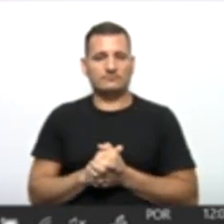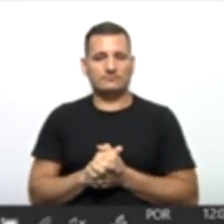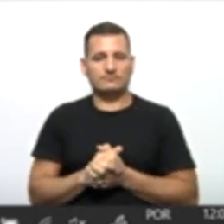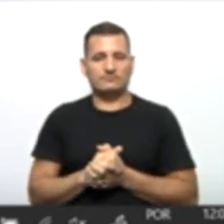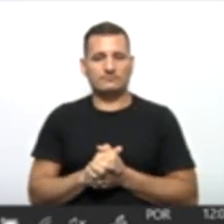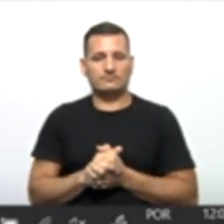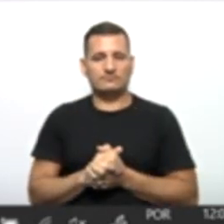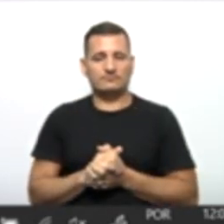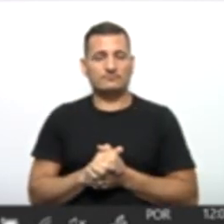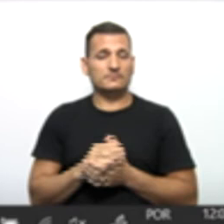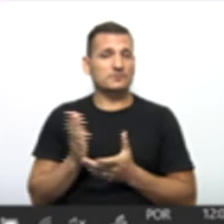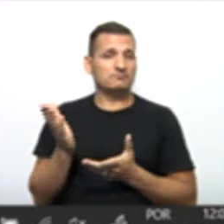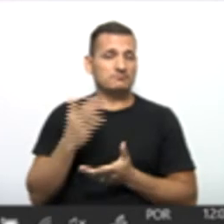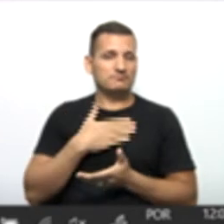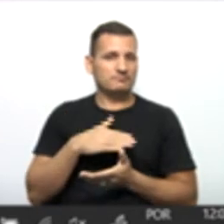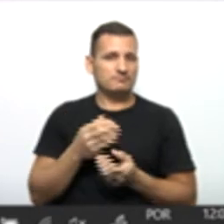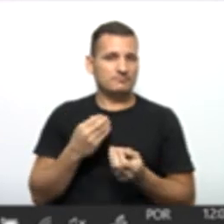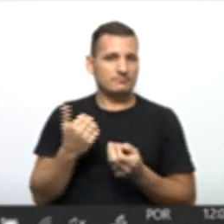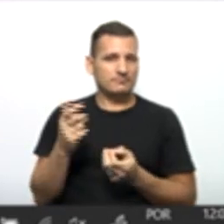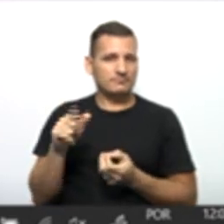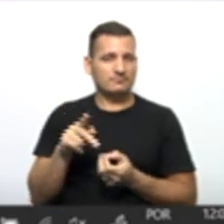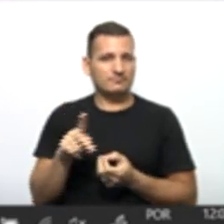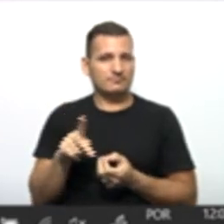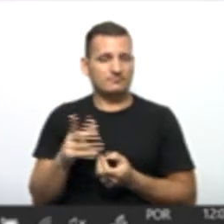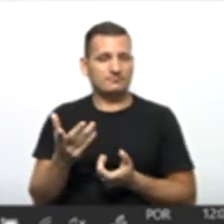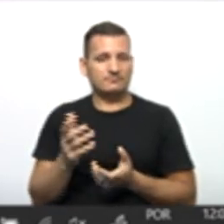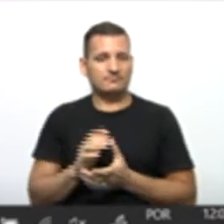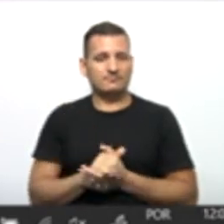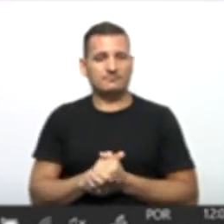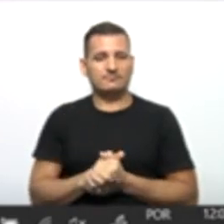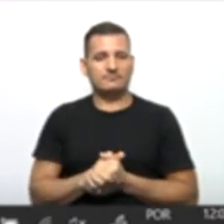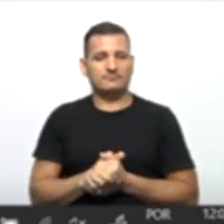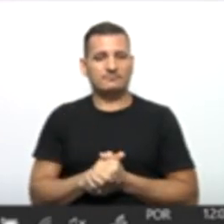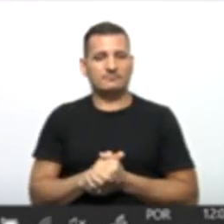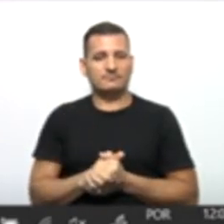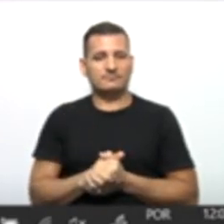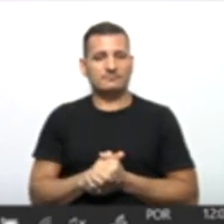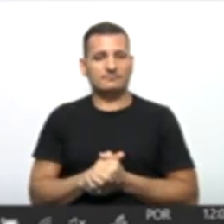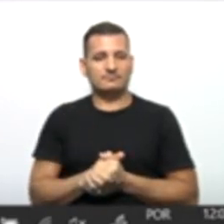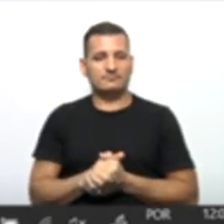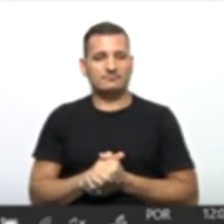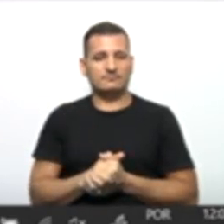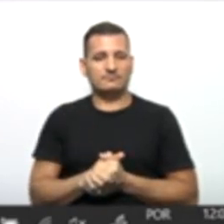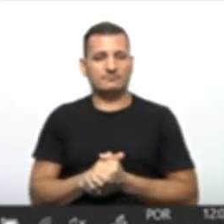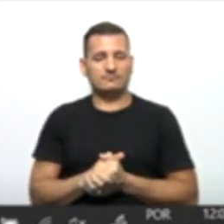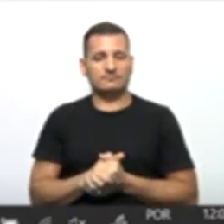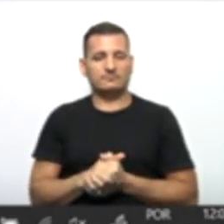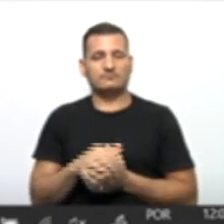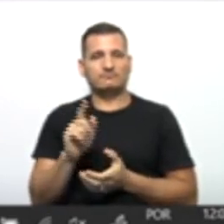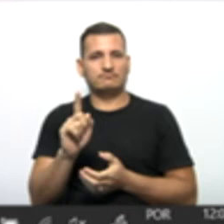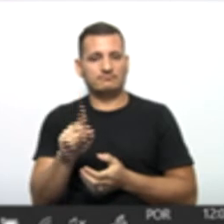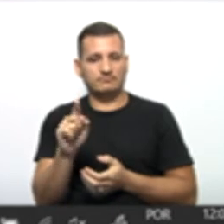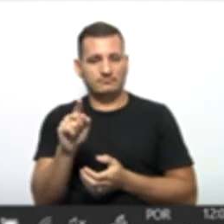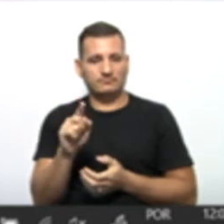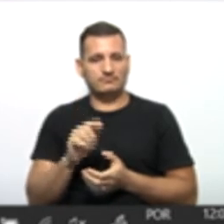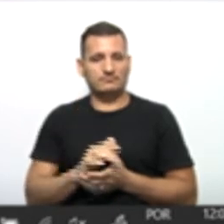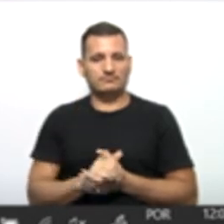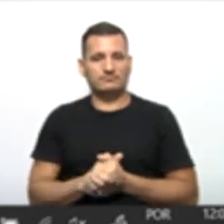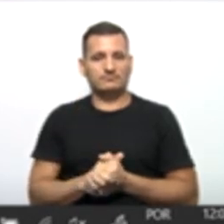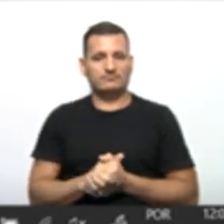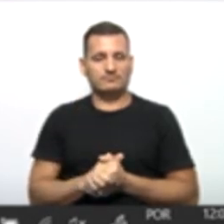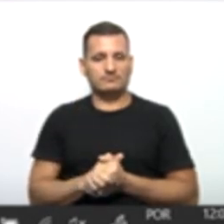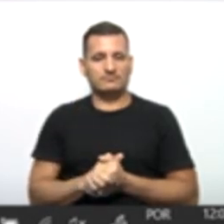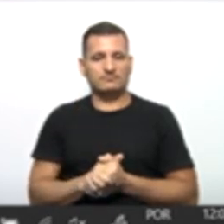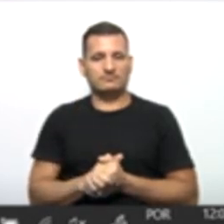se não gostar ele é professor de informática sem gostar de verdade aí eu vou clicar em enviar quando